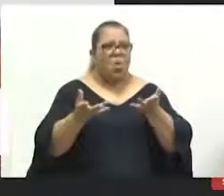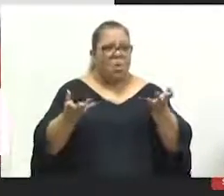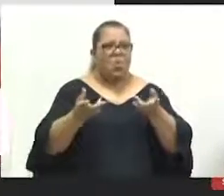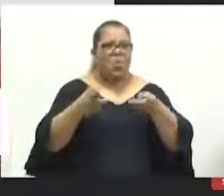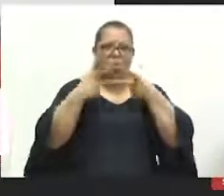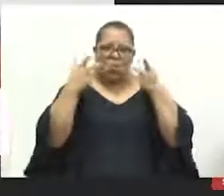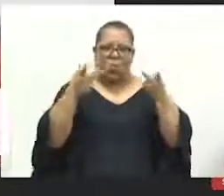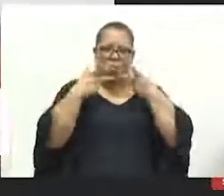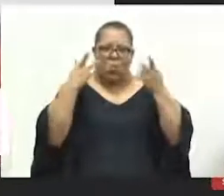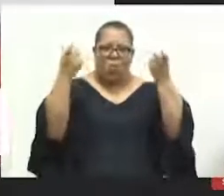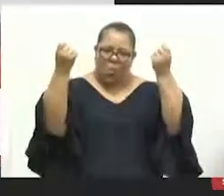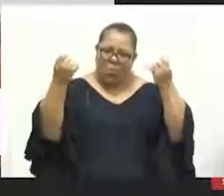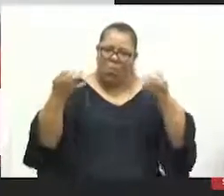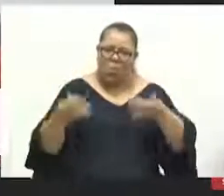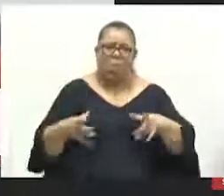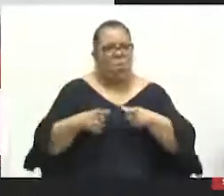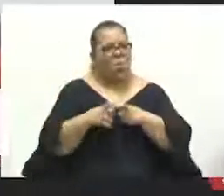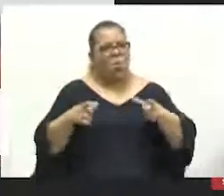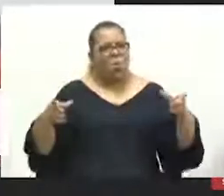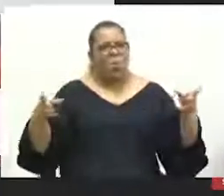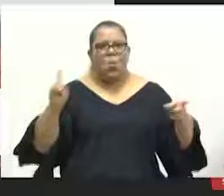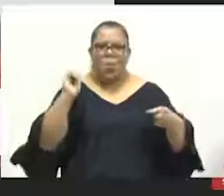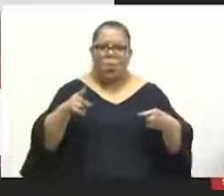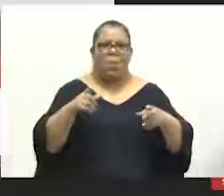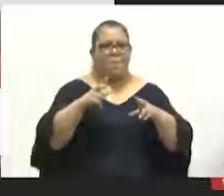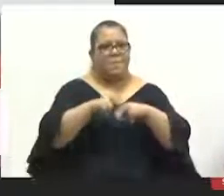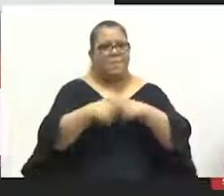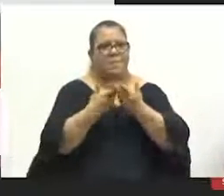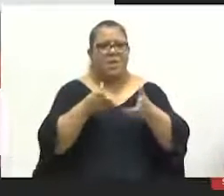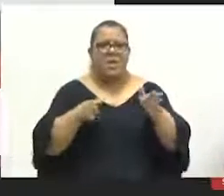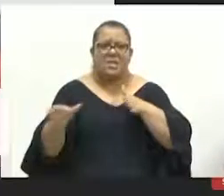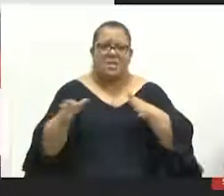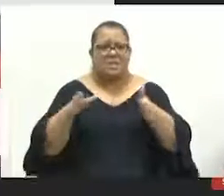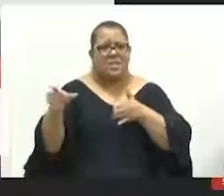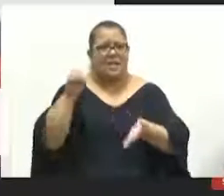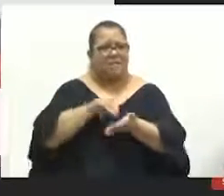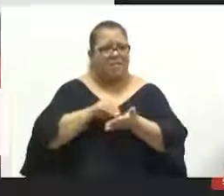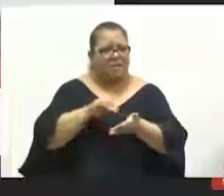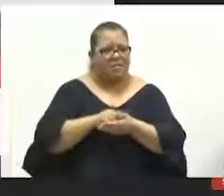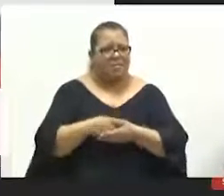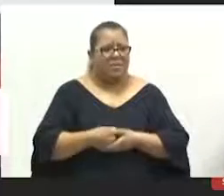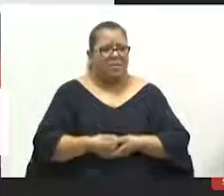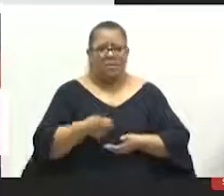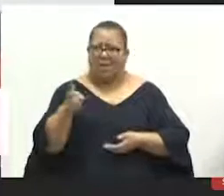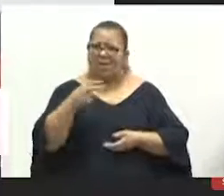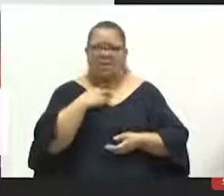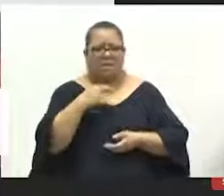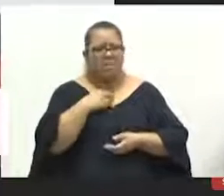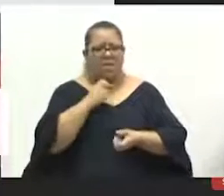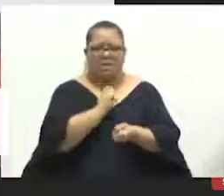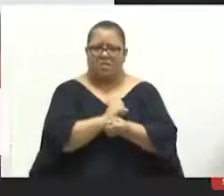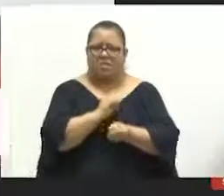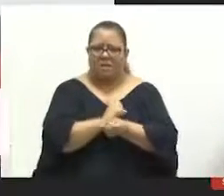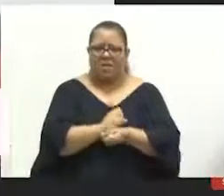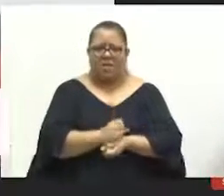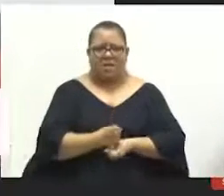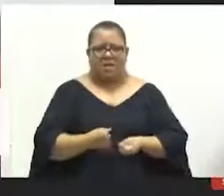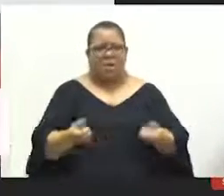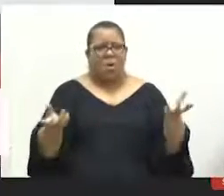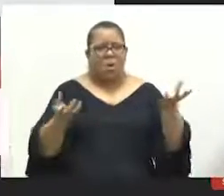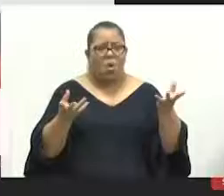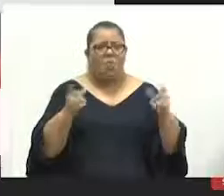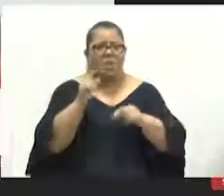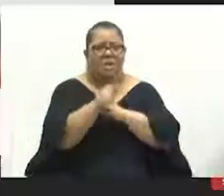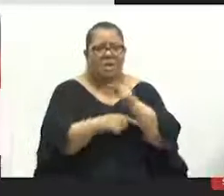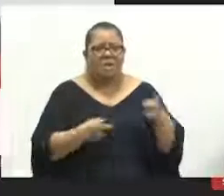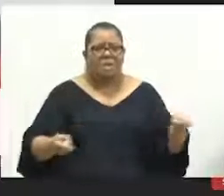se a gente for observar, a maioria está ligada à questão do acesso, principalmente de exames. São coisas que não é de sete cabeças. Quem está sendo